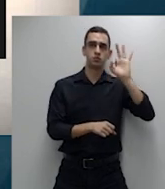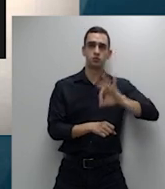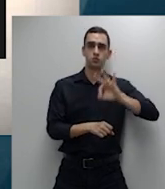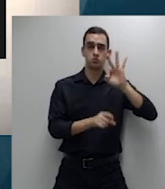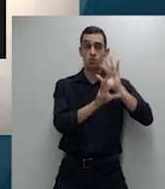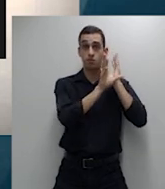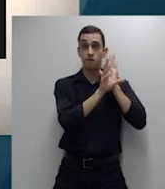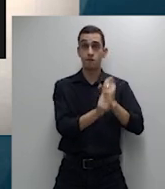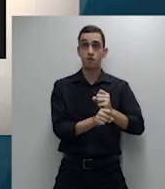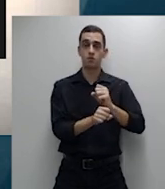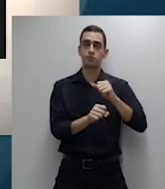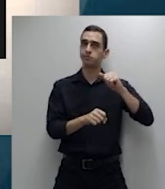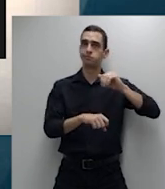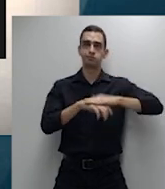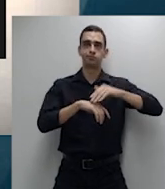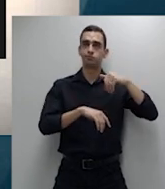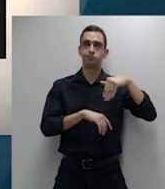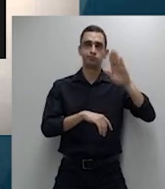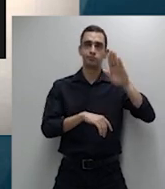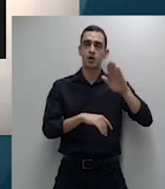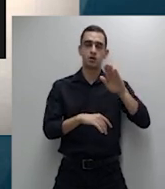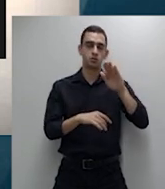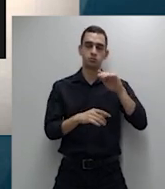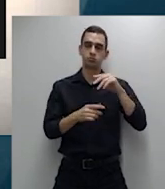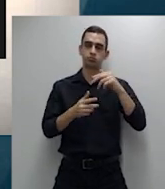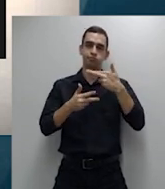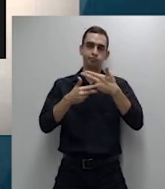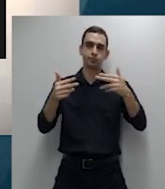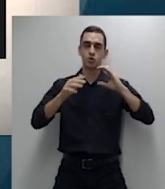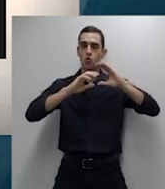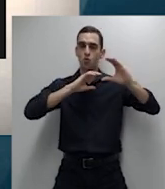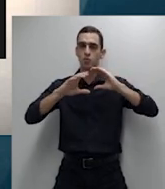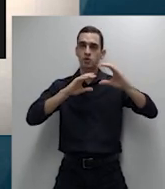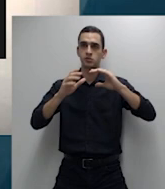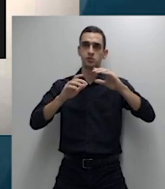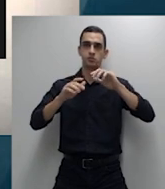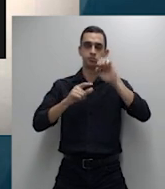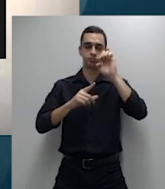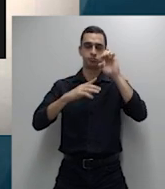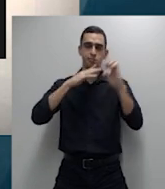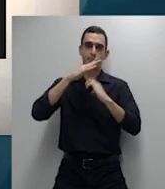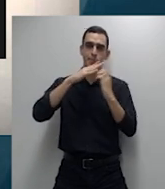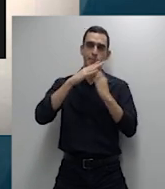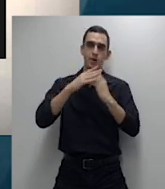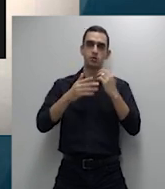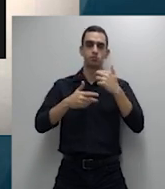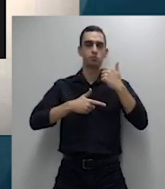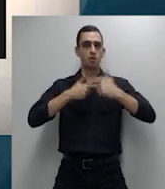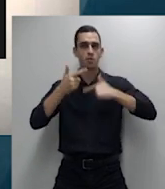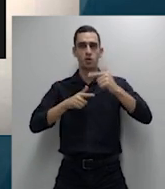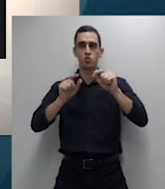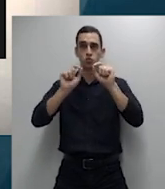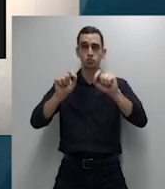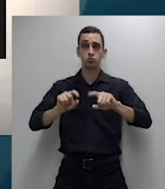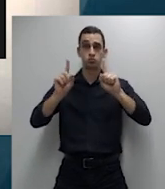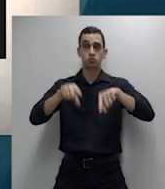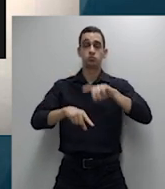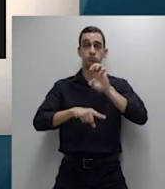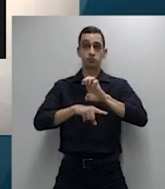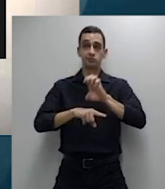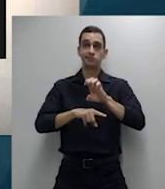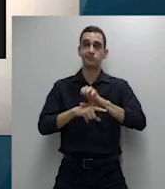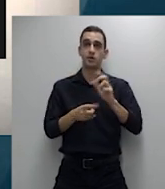da maior operadora de satélites eu falo 100% porque sessenta por cento é o que está do Cobra com a SELIC